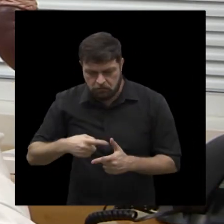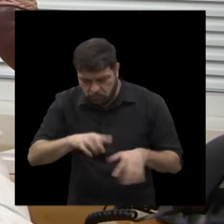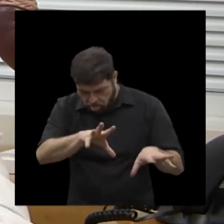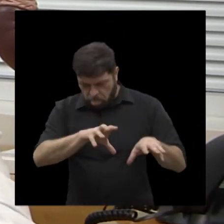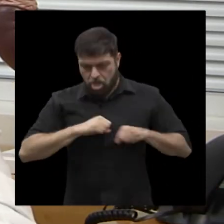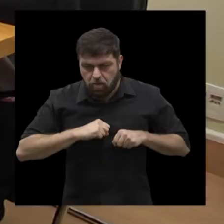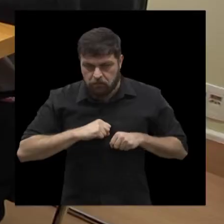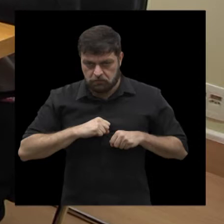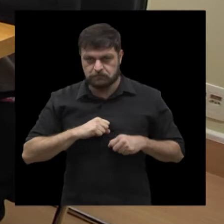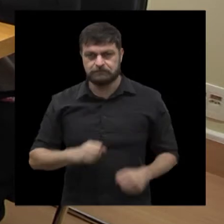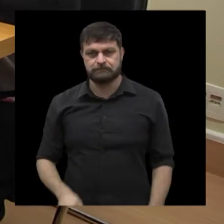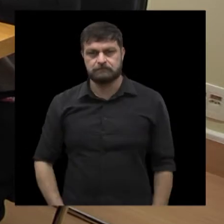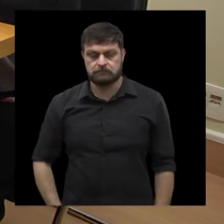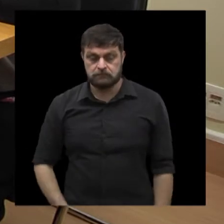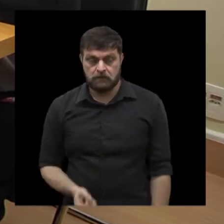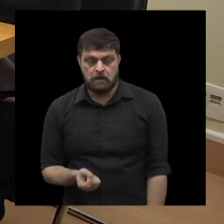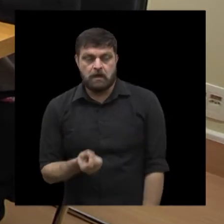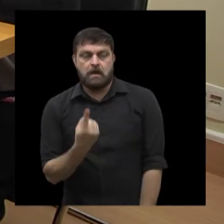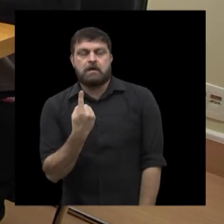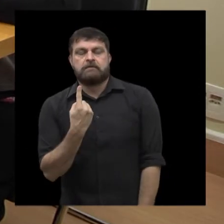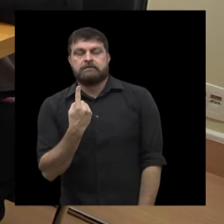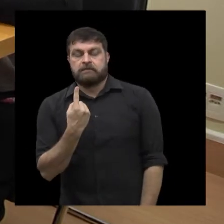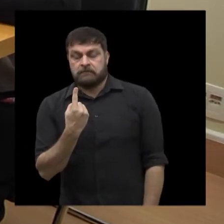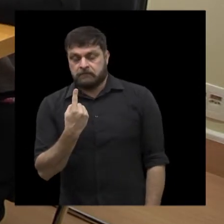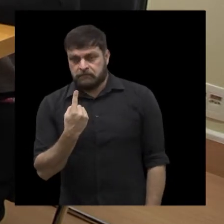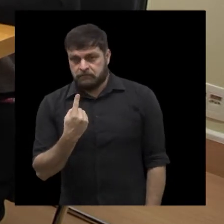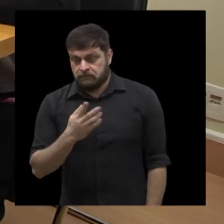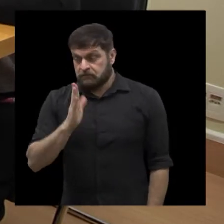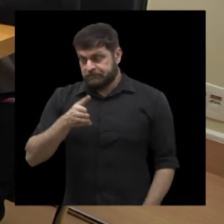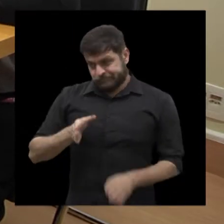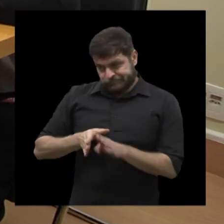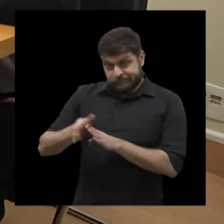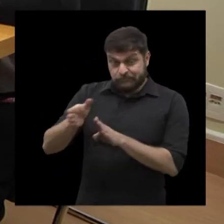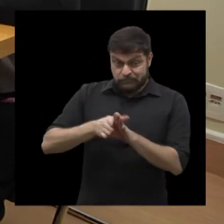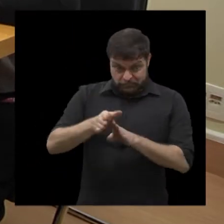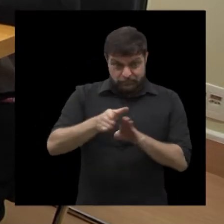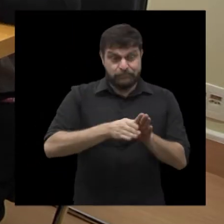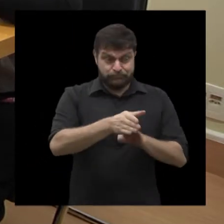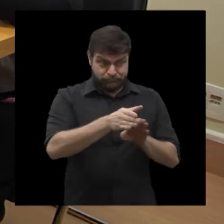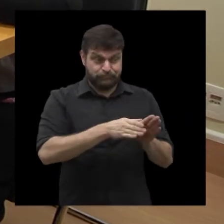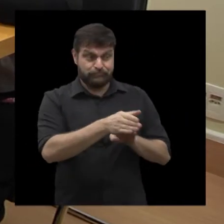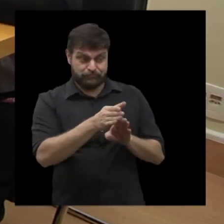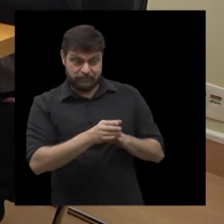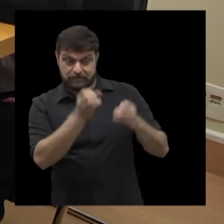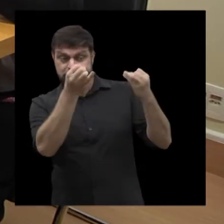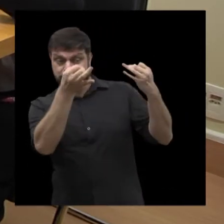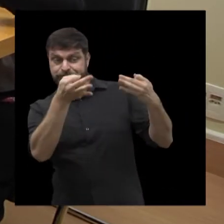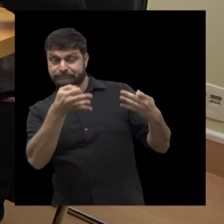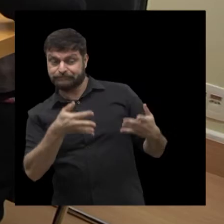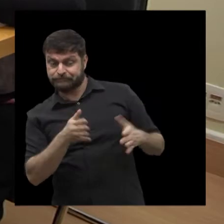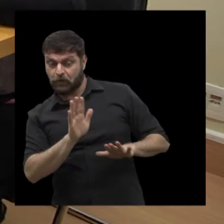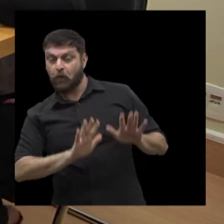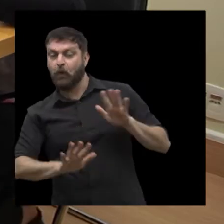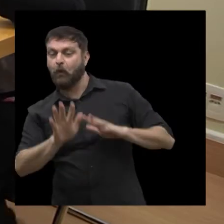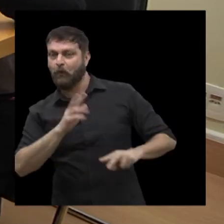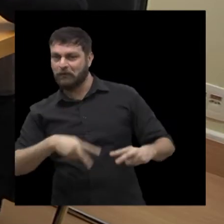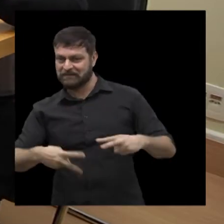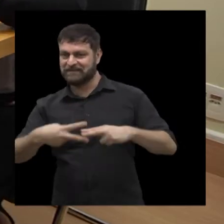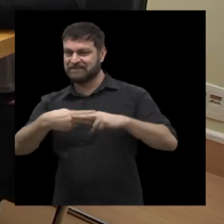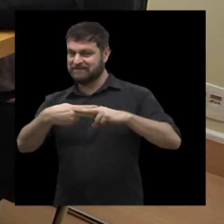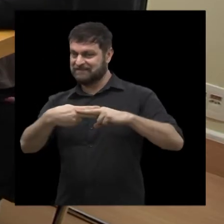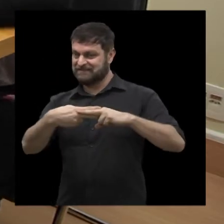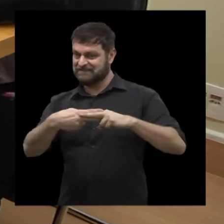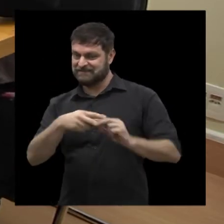alguma outra coisa, né? Meu Deus. Bom, já está aí uma explicação,